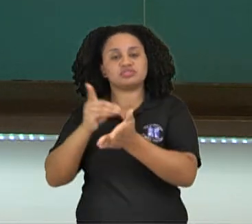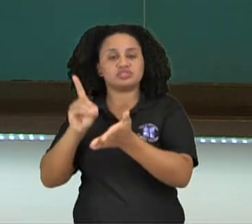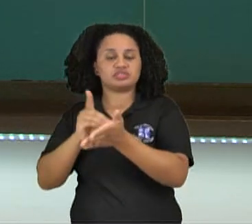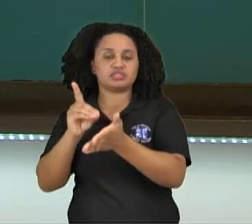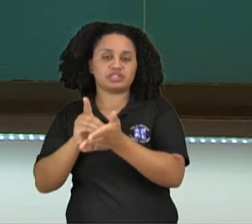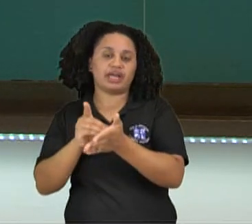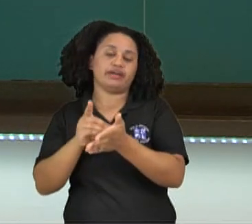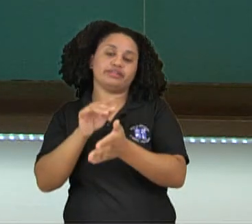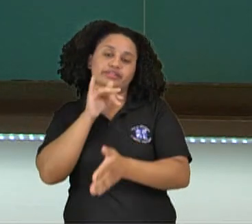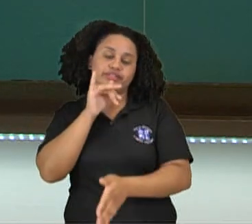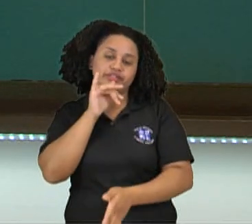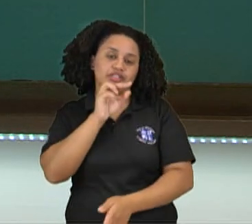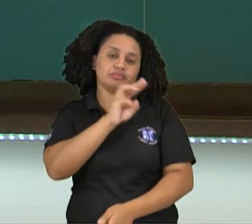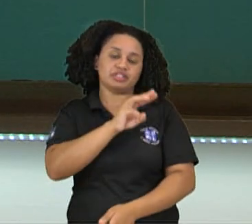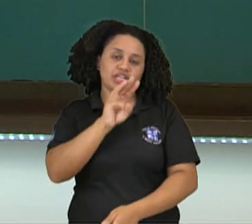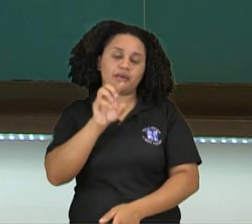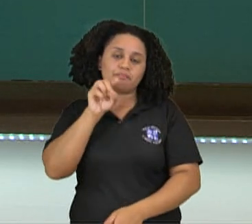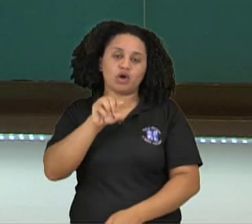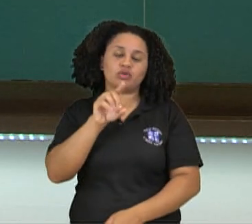no